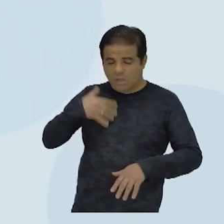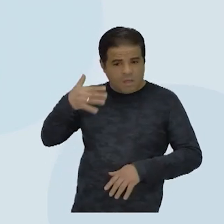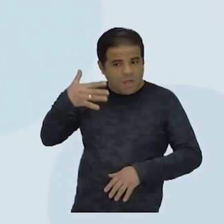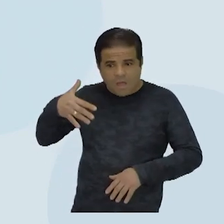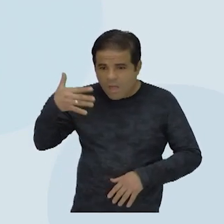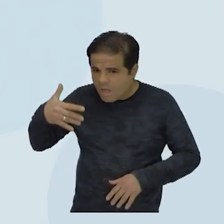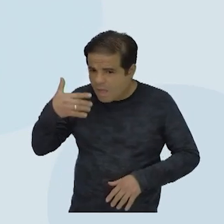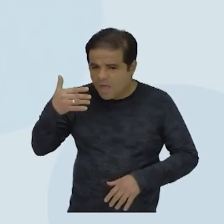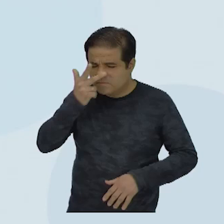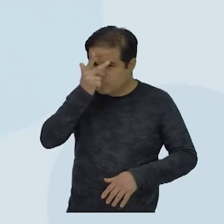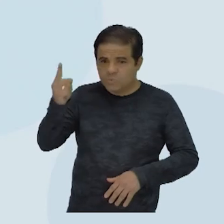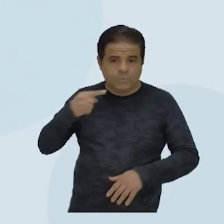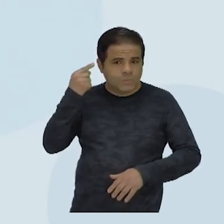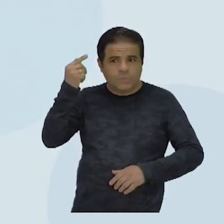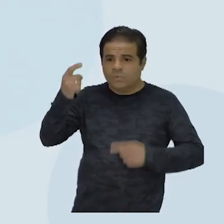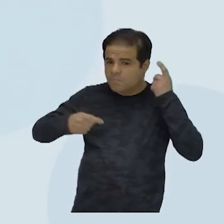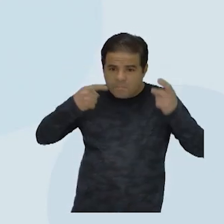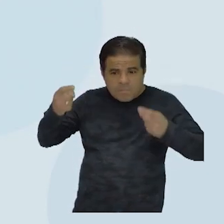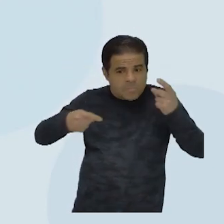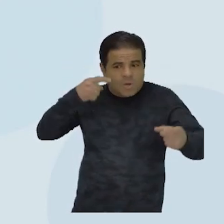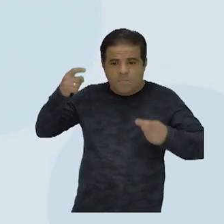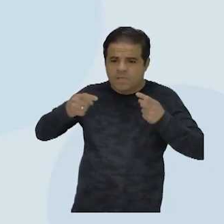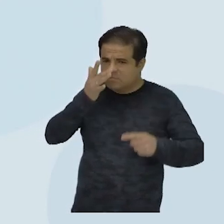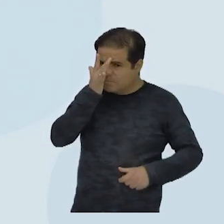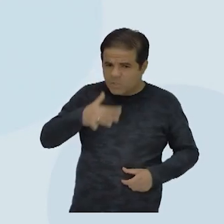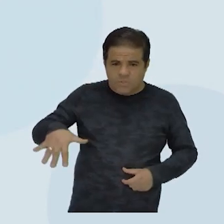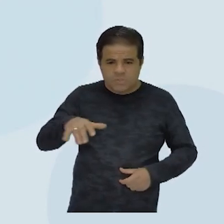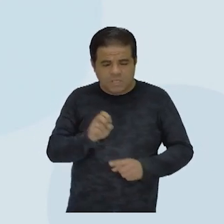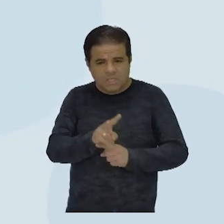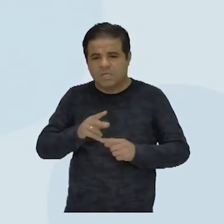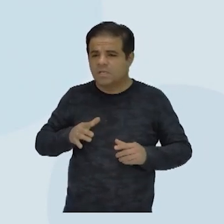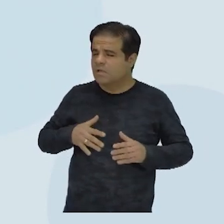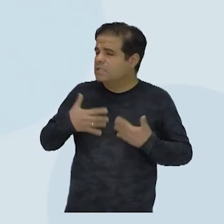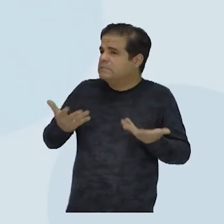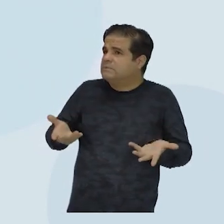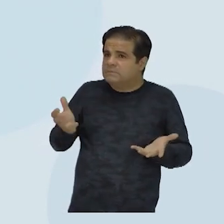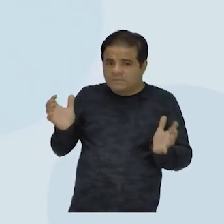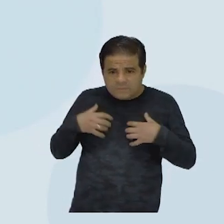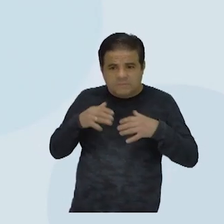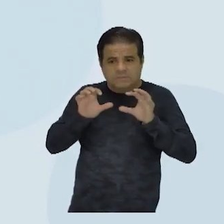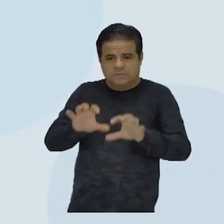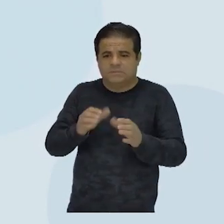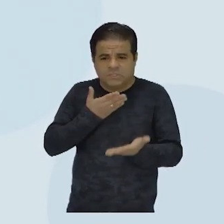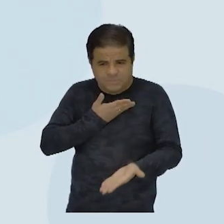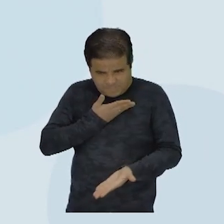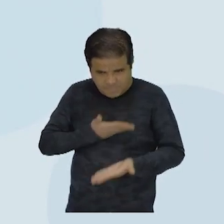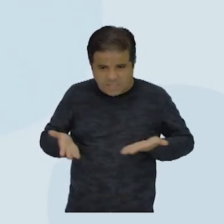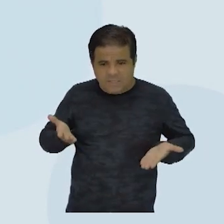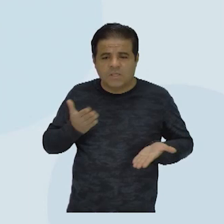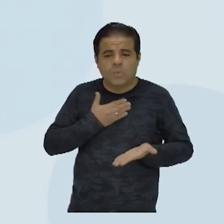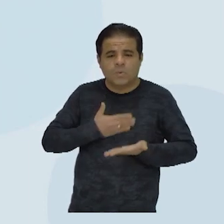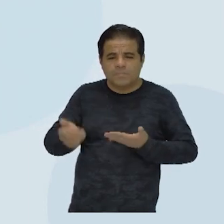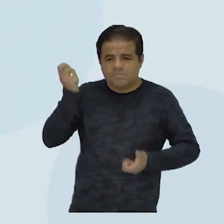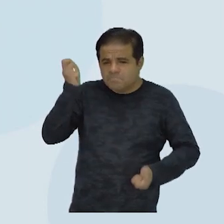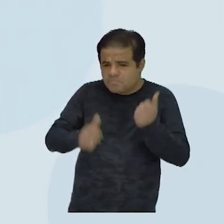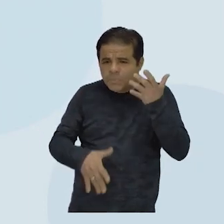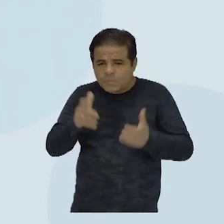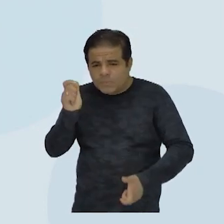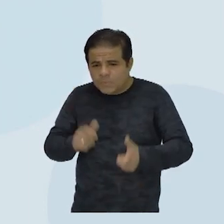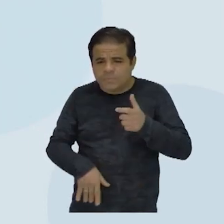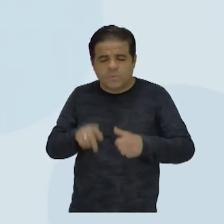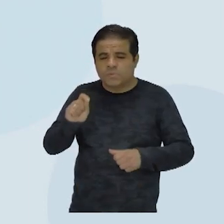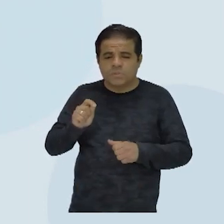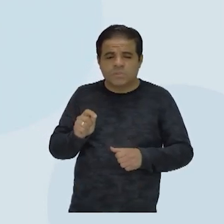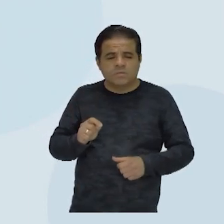para muitos ouvintes. Várias pessoas que sintonizaram a rádio no meio da transmissão e perderam o início, que explicava do que se